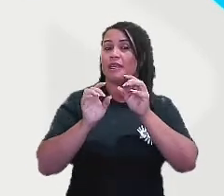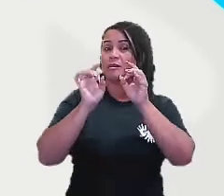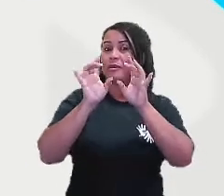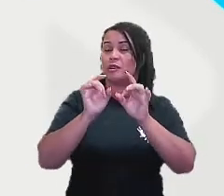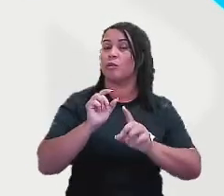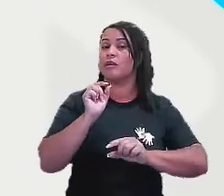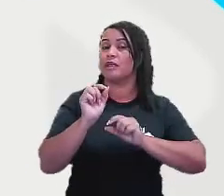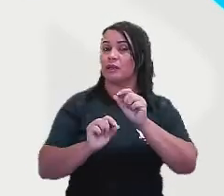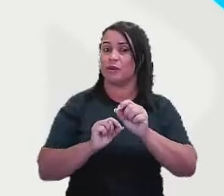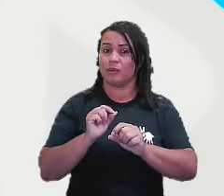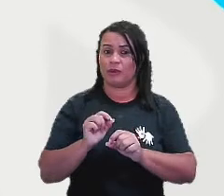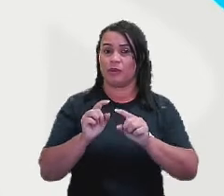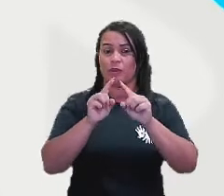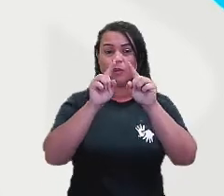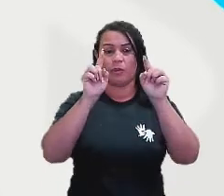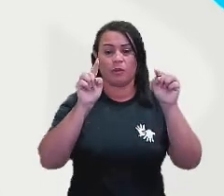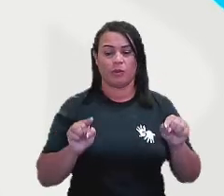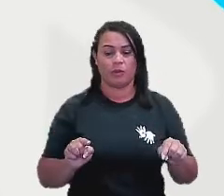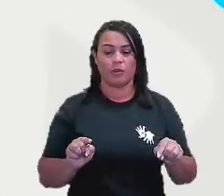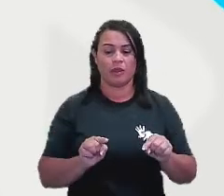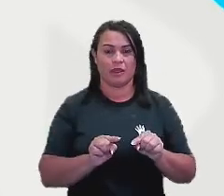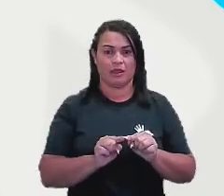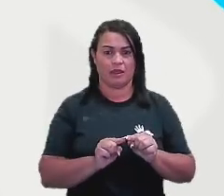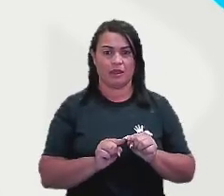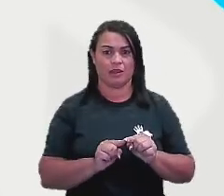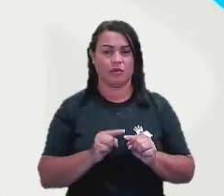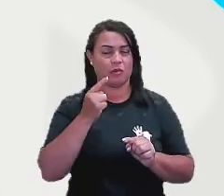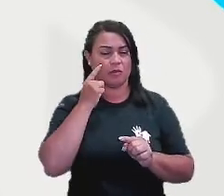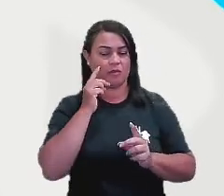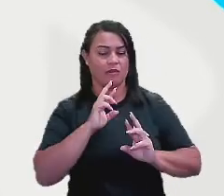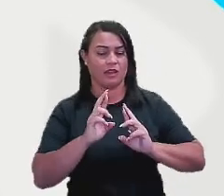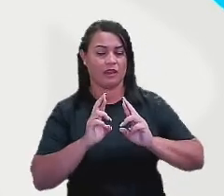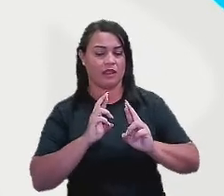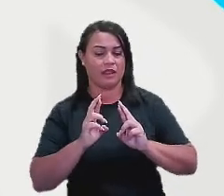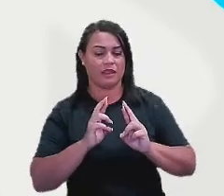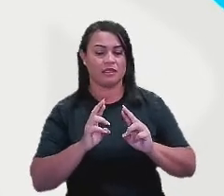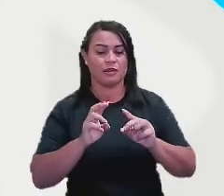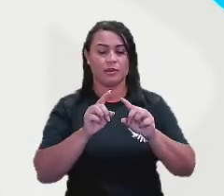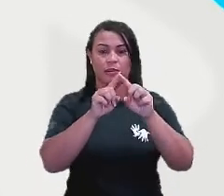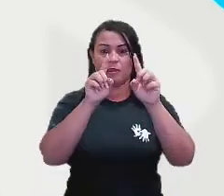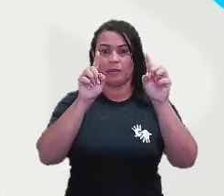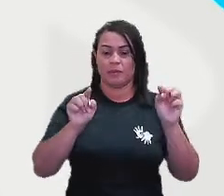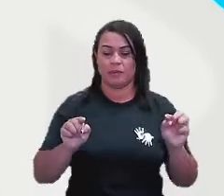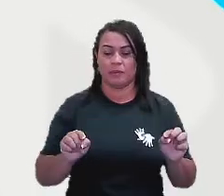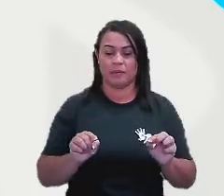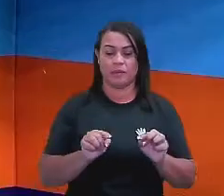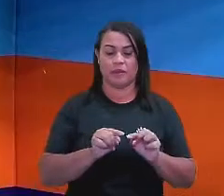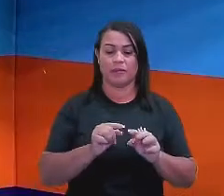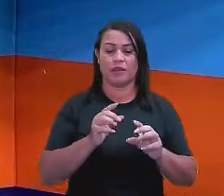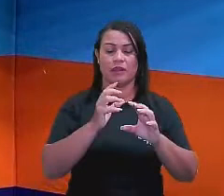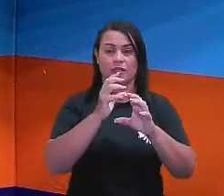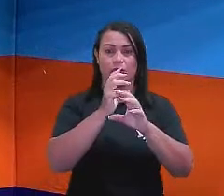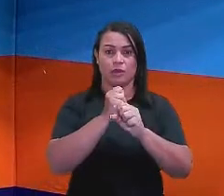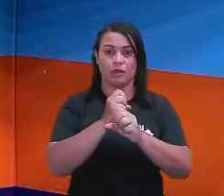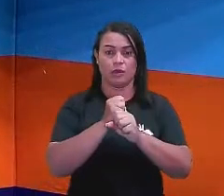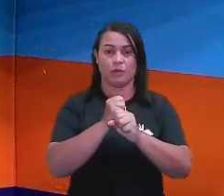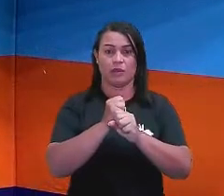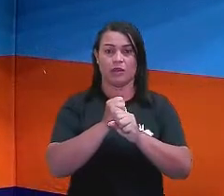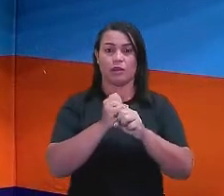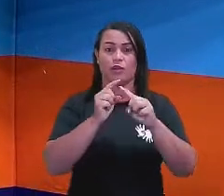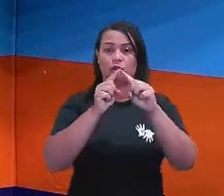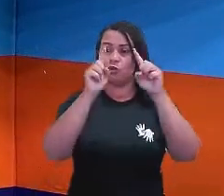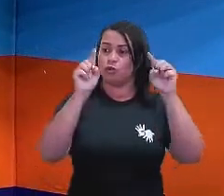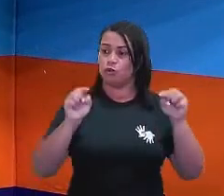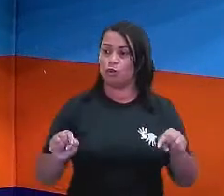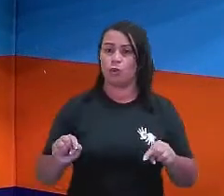quadrado, tá? Então, a gente vai fazer essa relação aí, né? Que o perímetro do quadrado corresponde à soma dos 4 lados